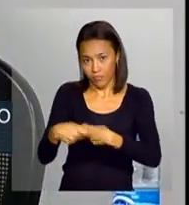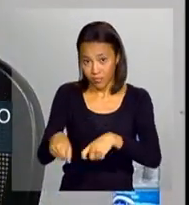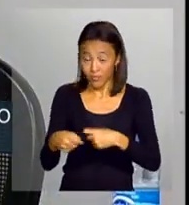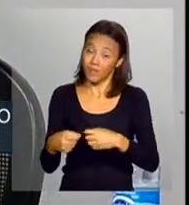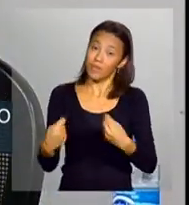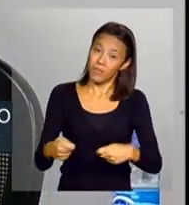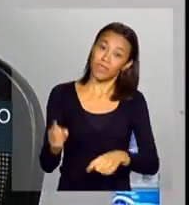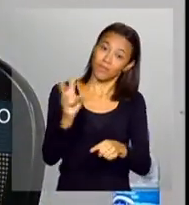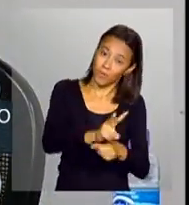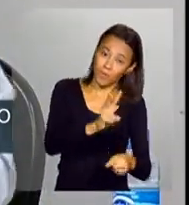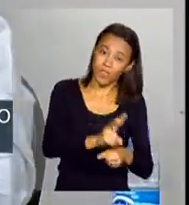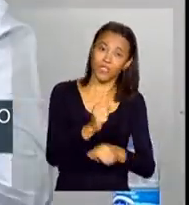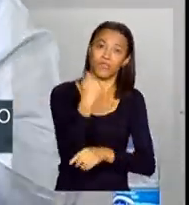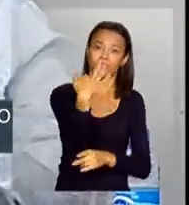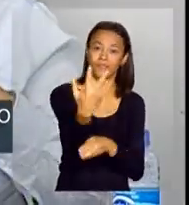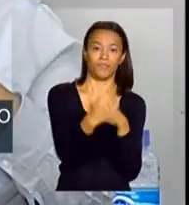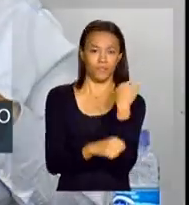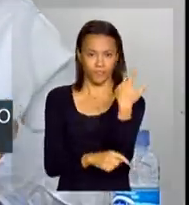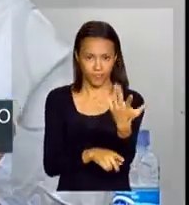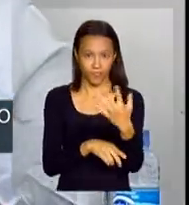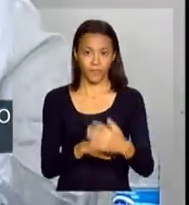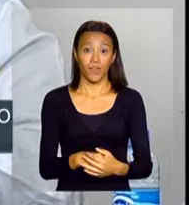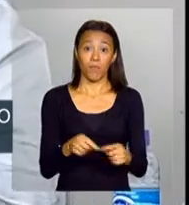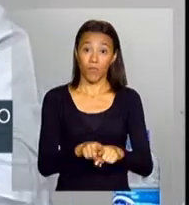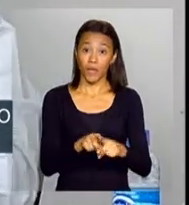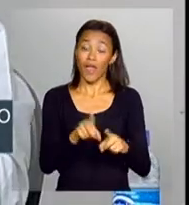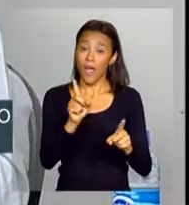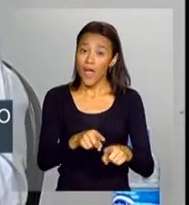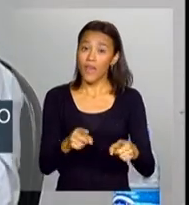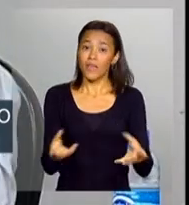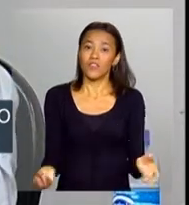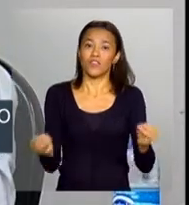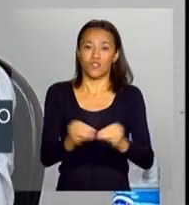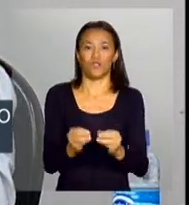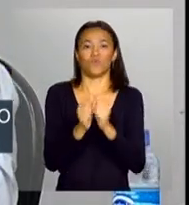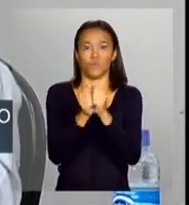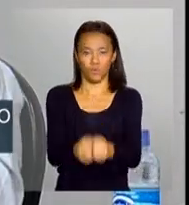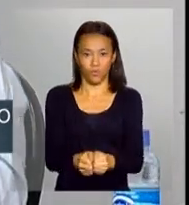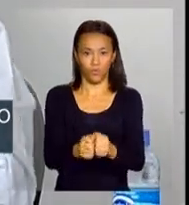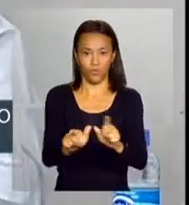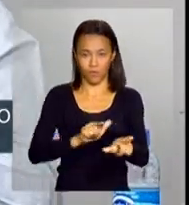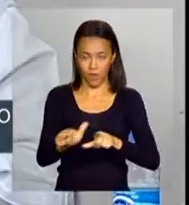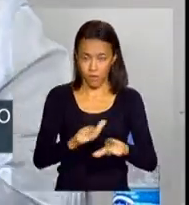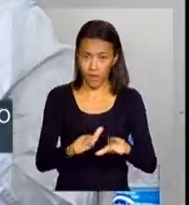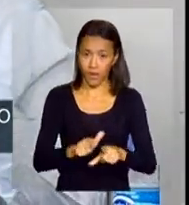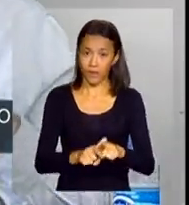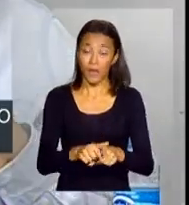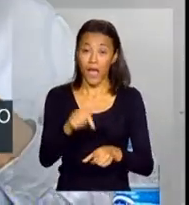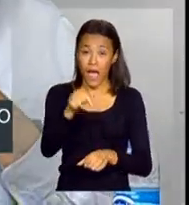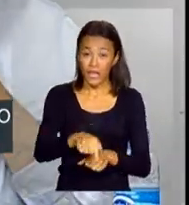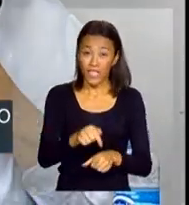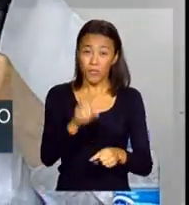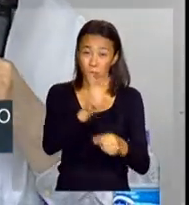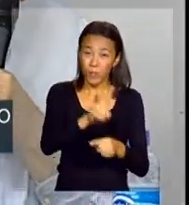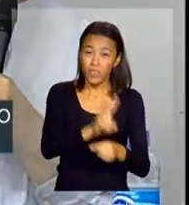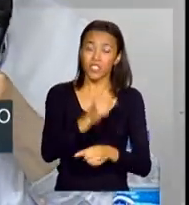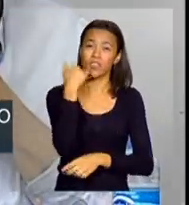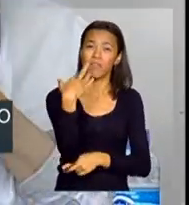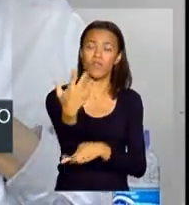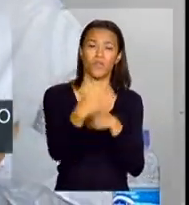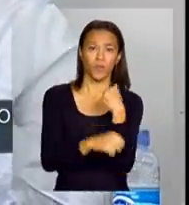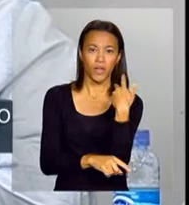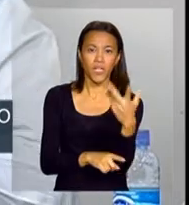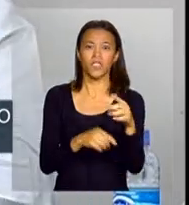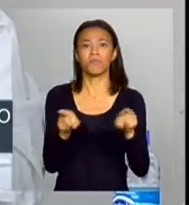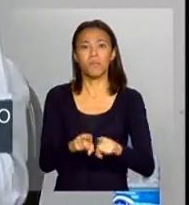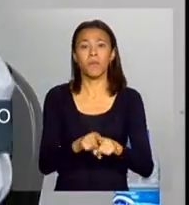o meio ambiente, os serviços ambientais são parte da matriz produtiva desse país, a riqueza de proteger florestas, de proteger os recursos